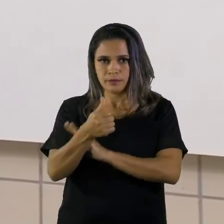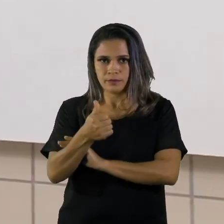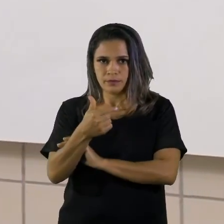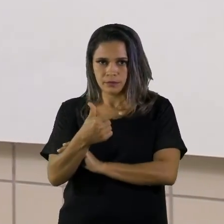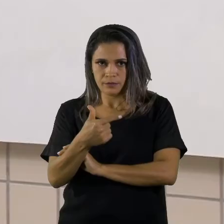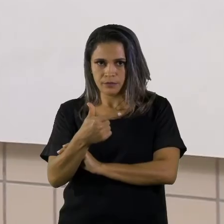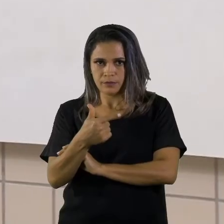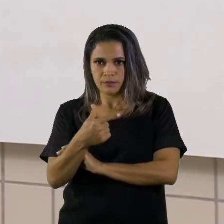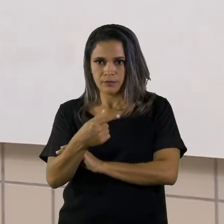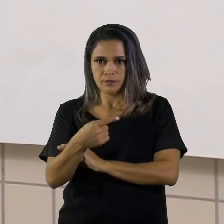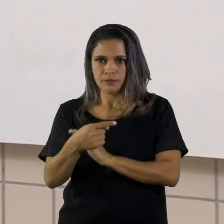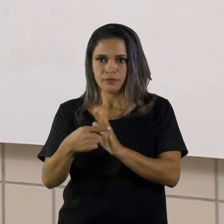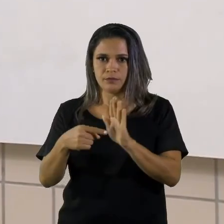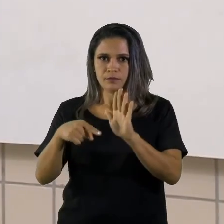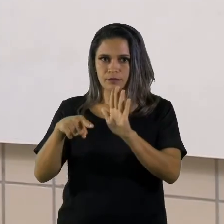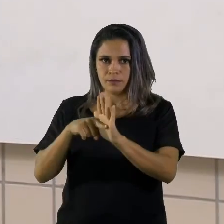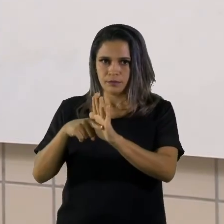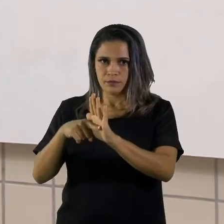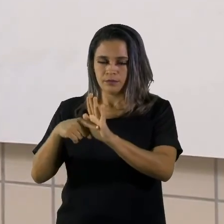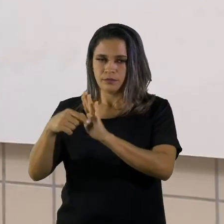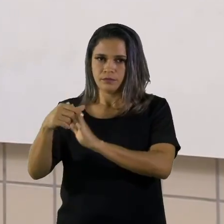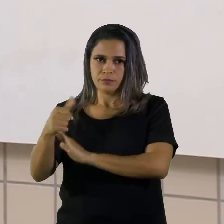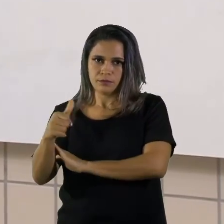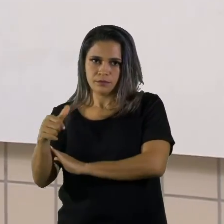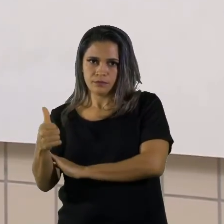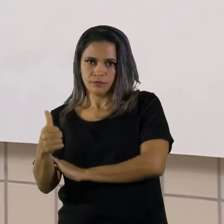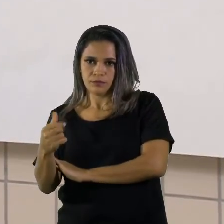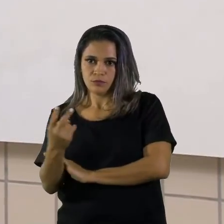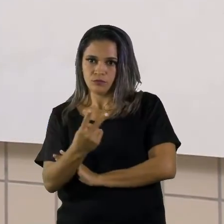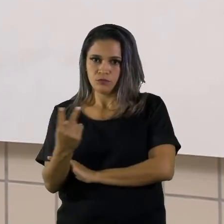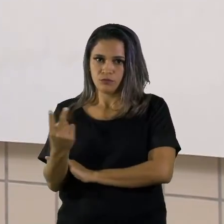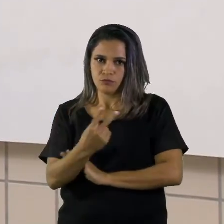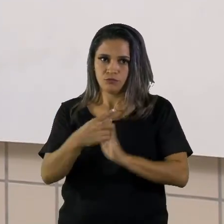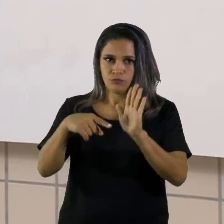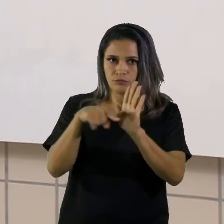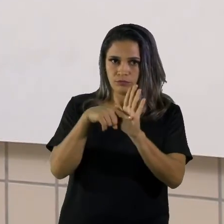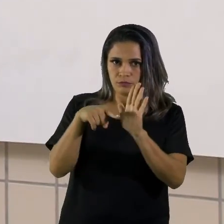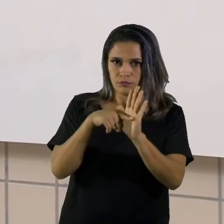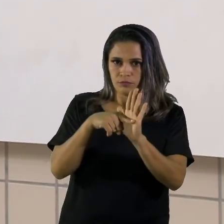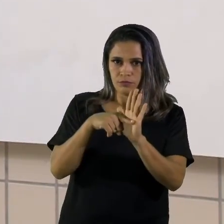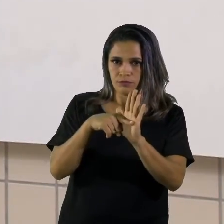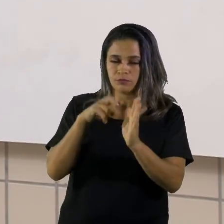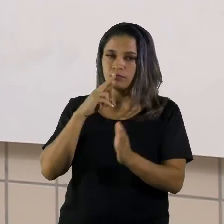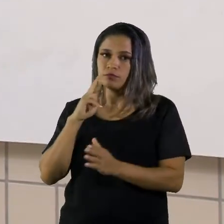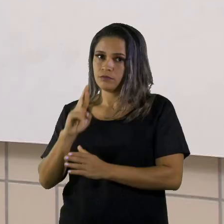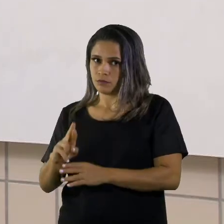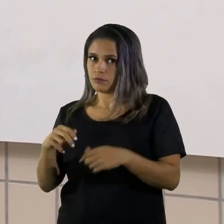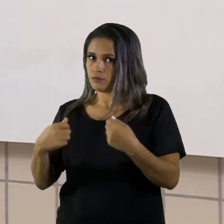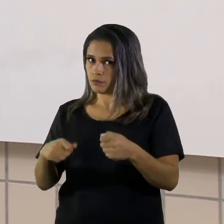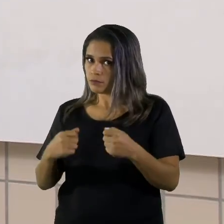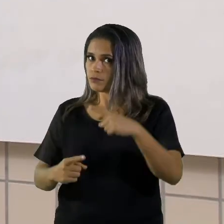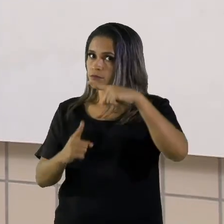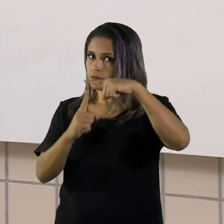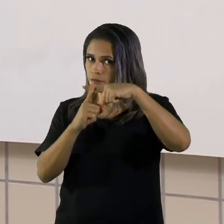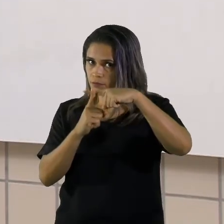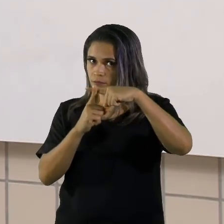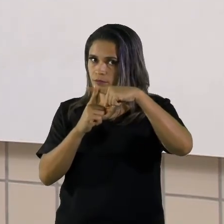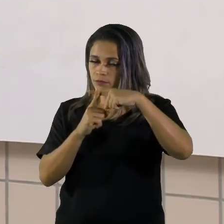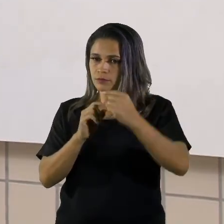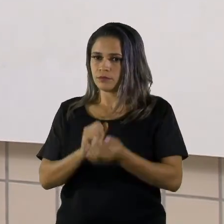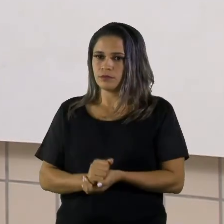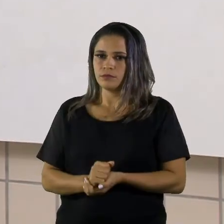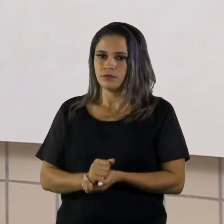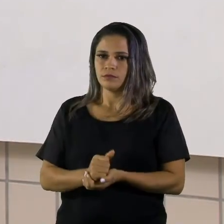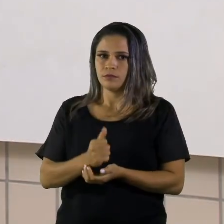por menos 11, como ambos são negativos, o produto vai ser positivo, né? 12